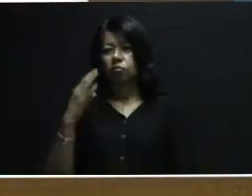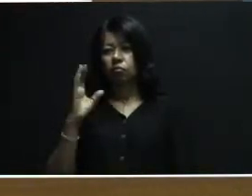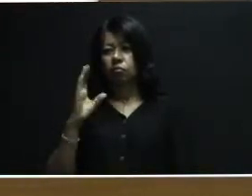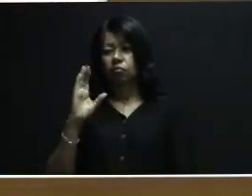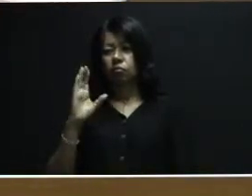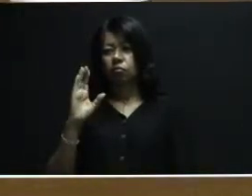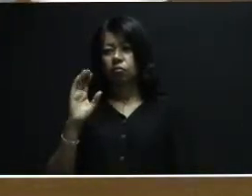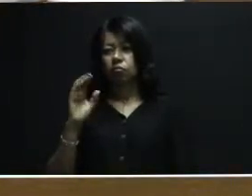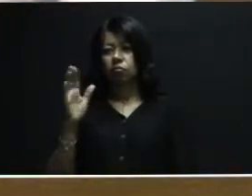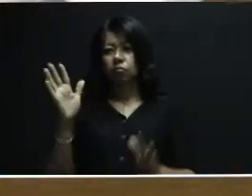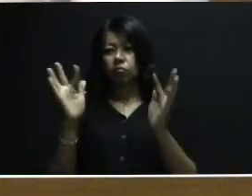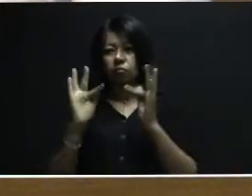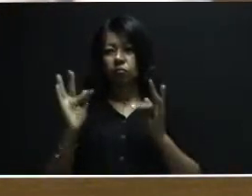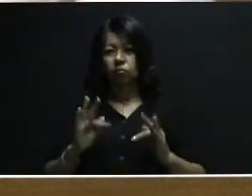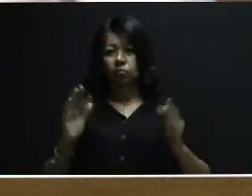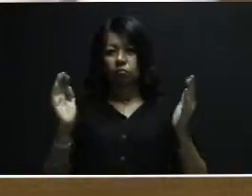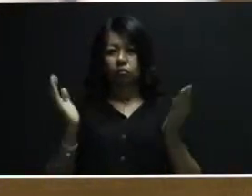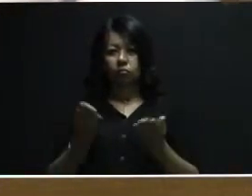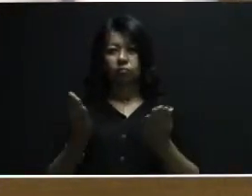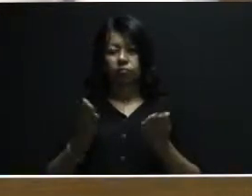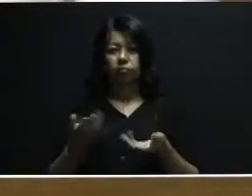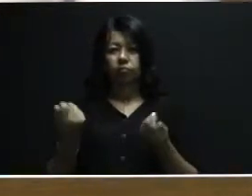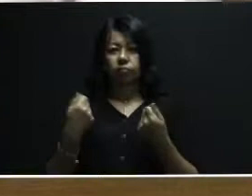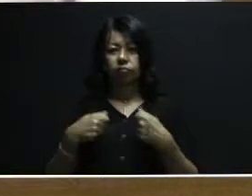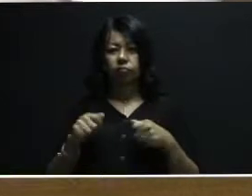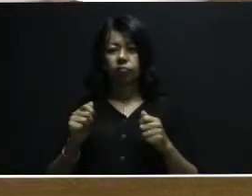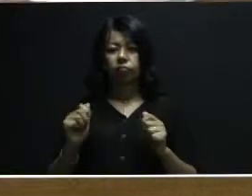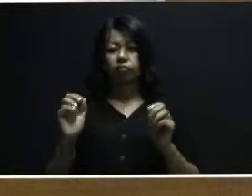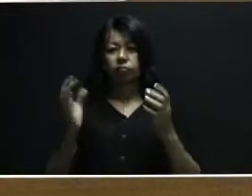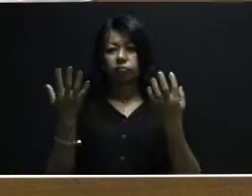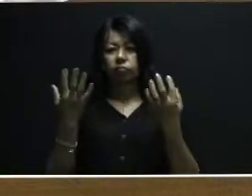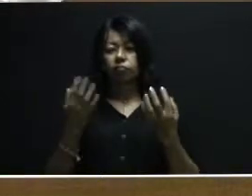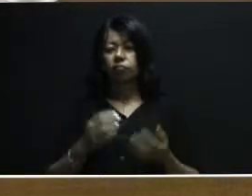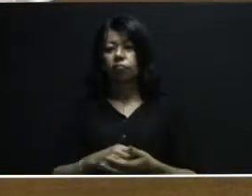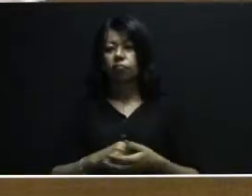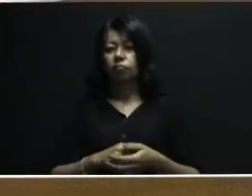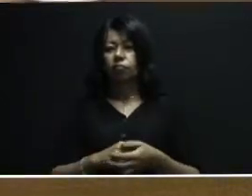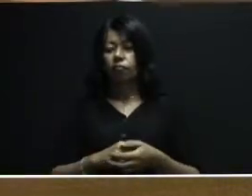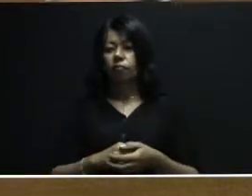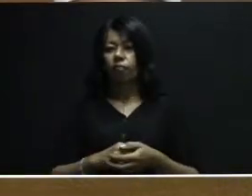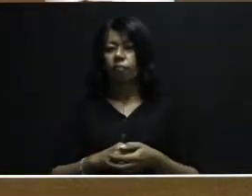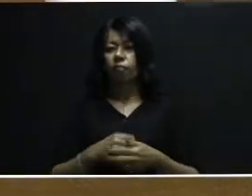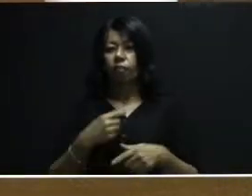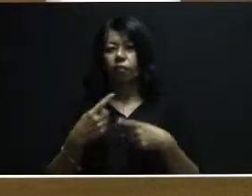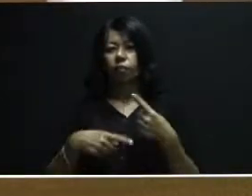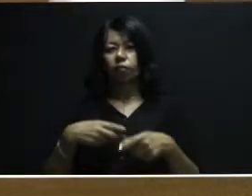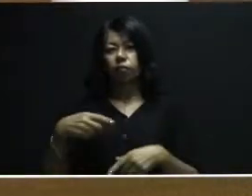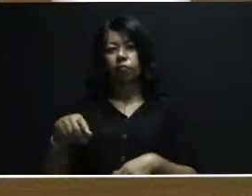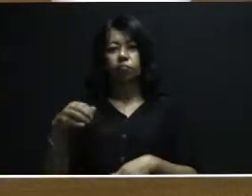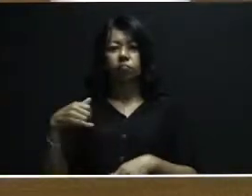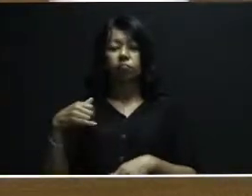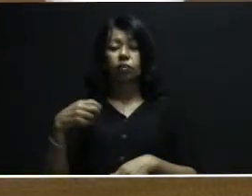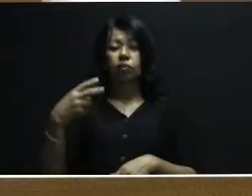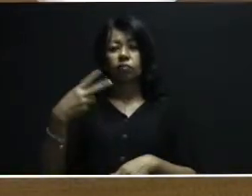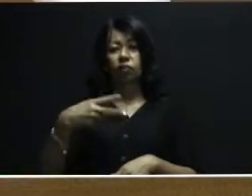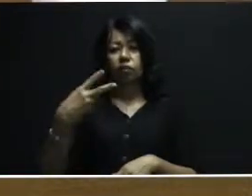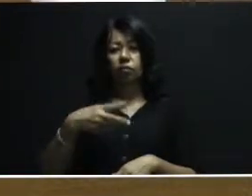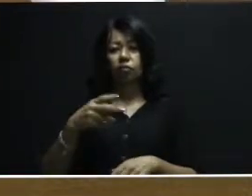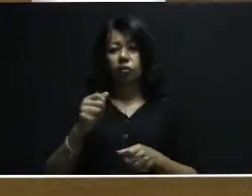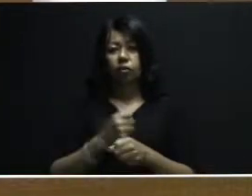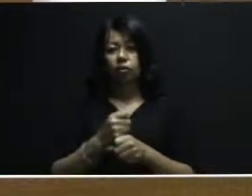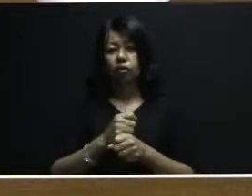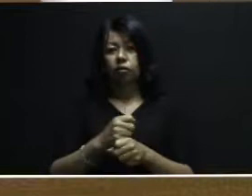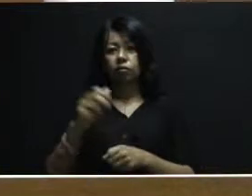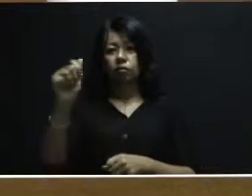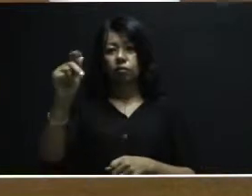Estou muito contente hoje por receber essa homenagem após 22 anos de aposentado da Prefeitura